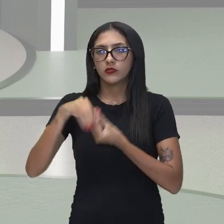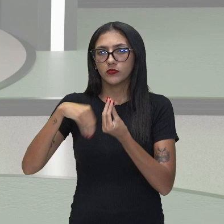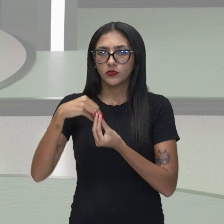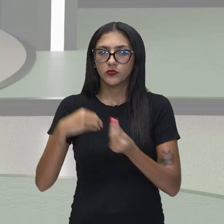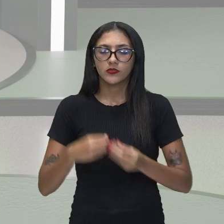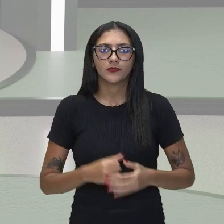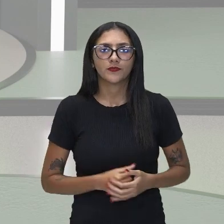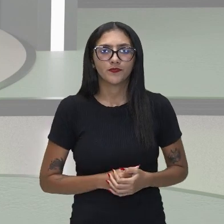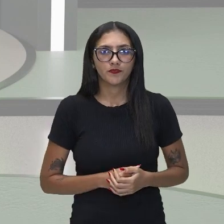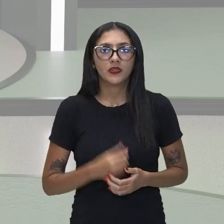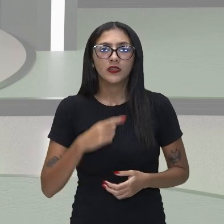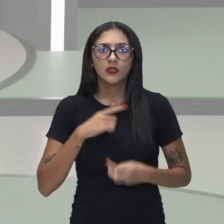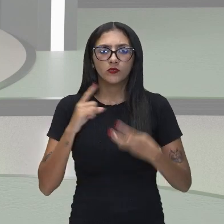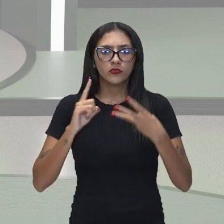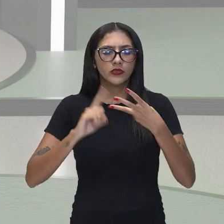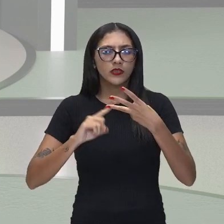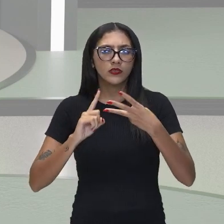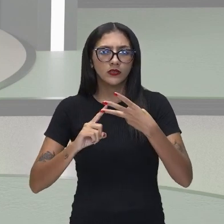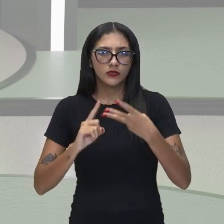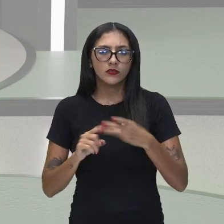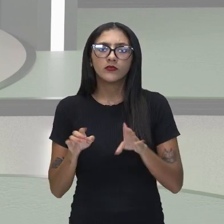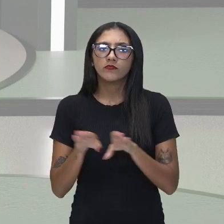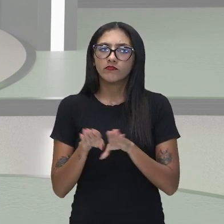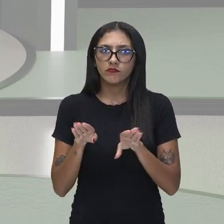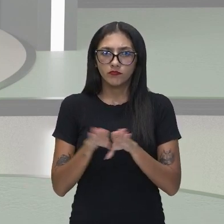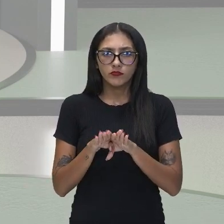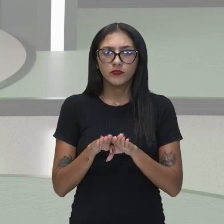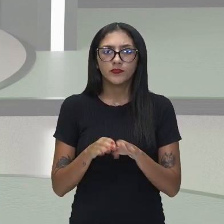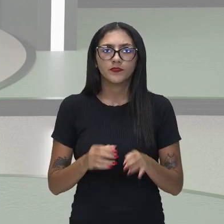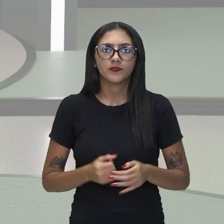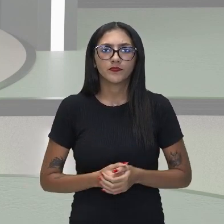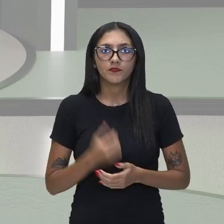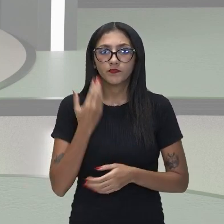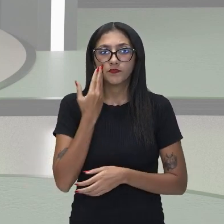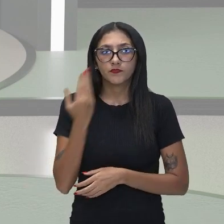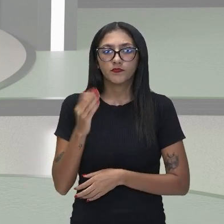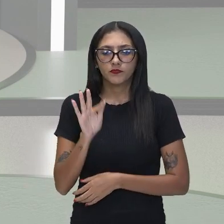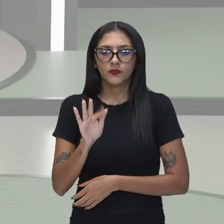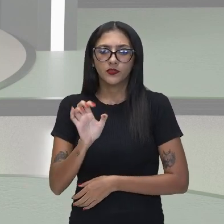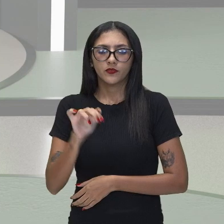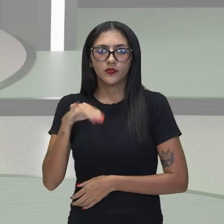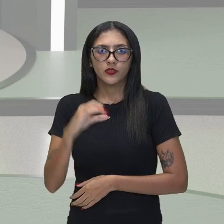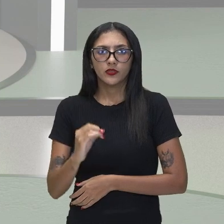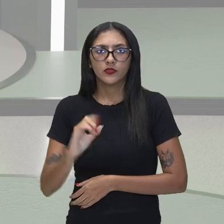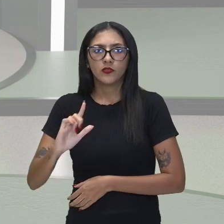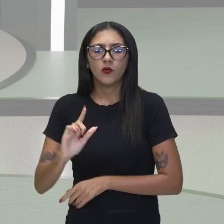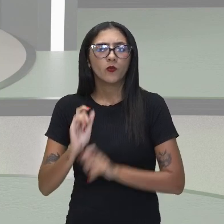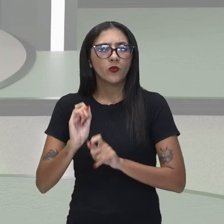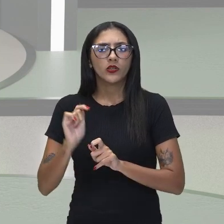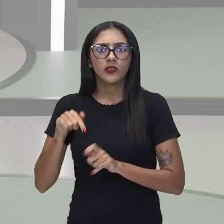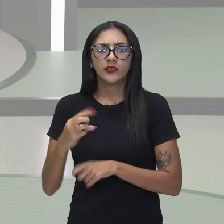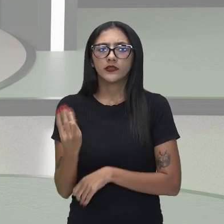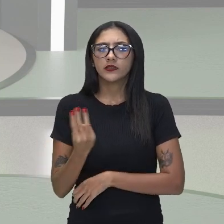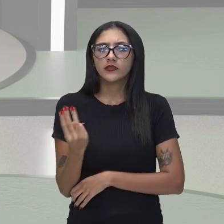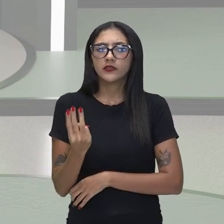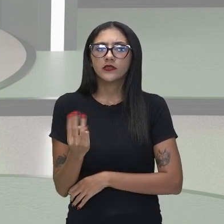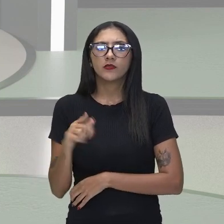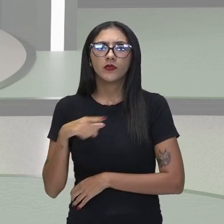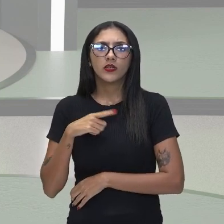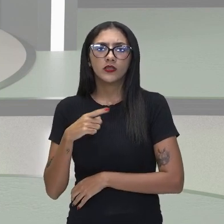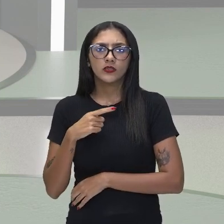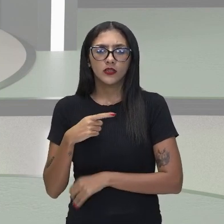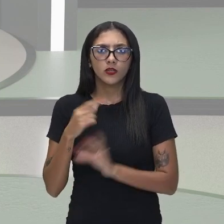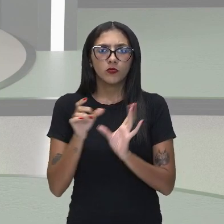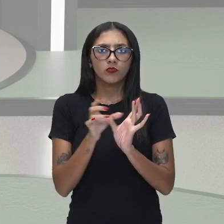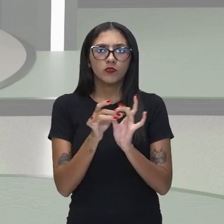função oxigenada, que apresenta também hidroxila, que é o fenol. E o que é um fenol? O fenol apresenta a hidroxila